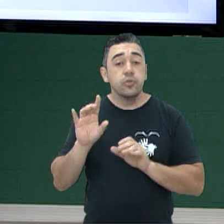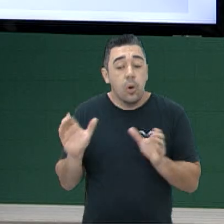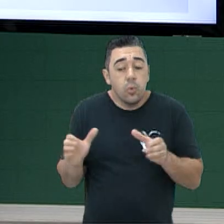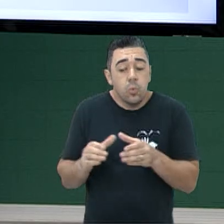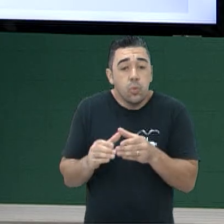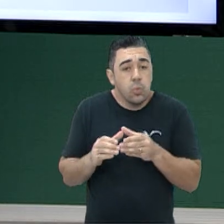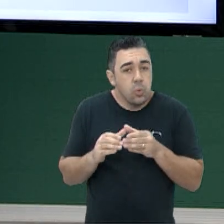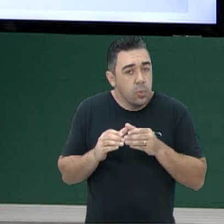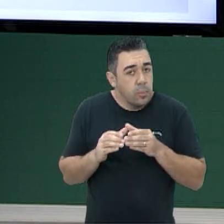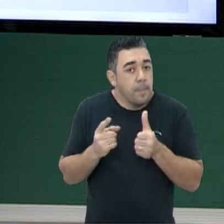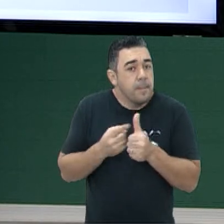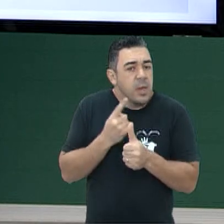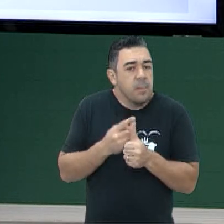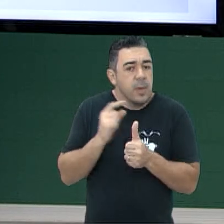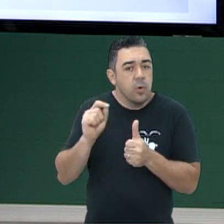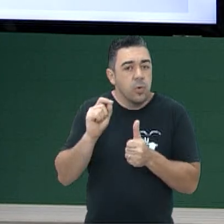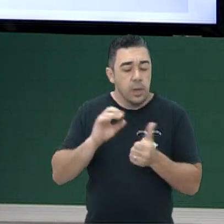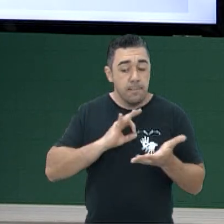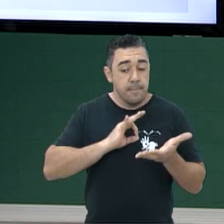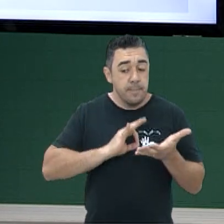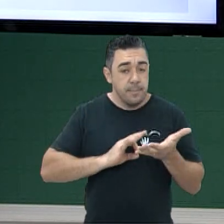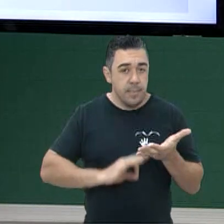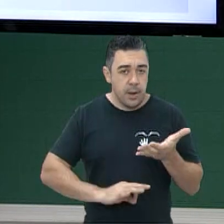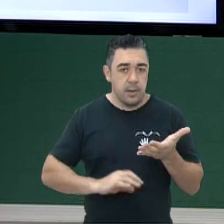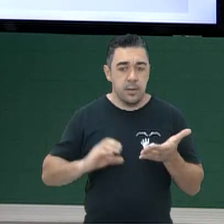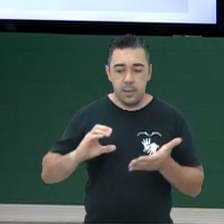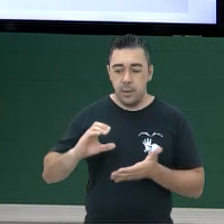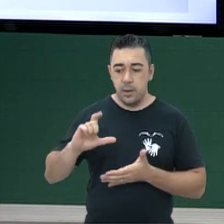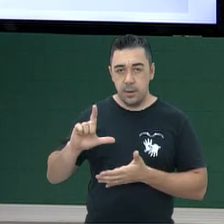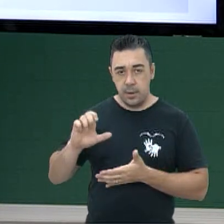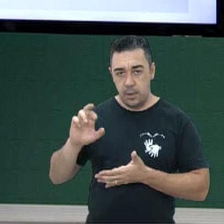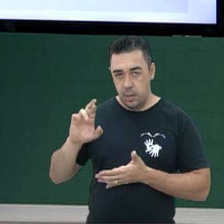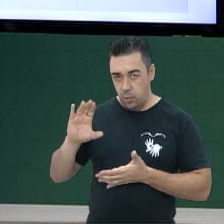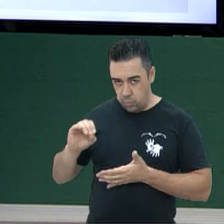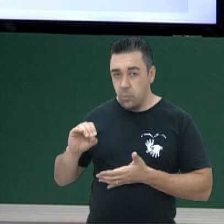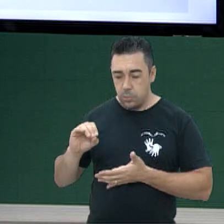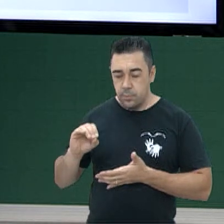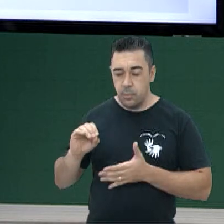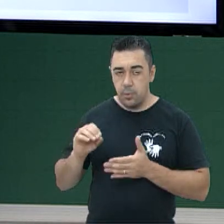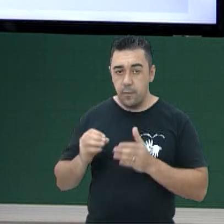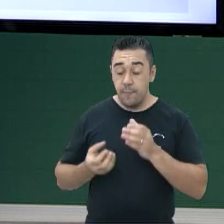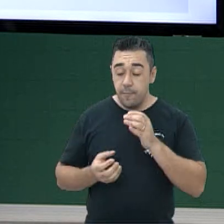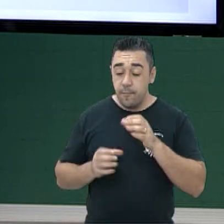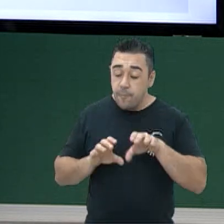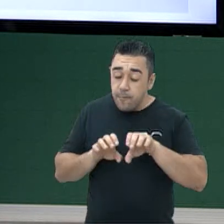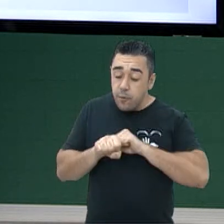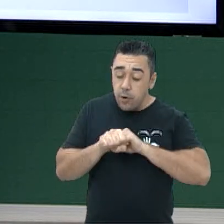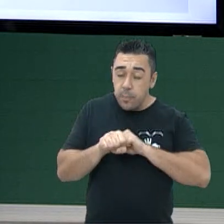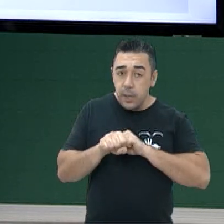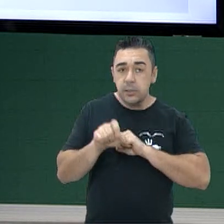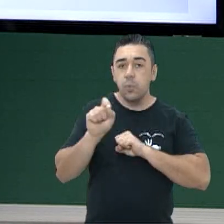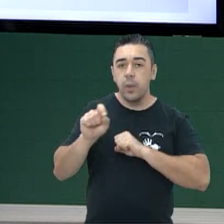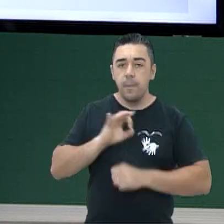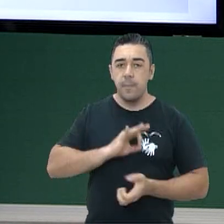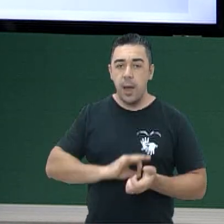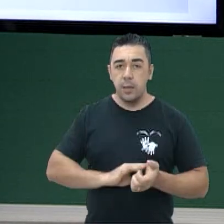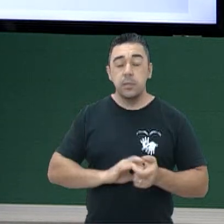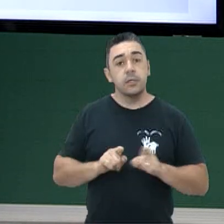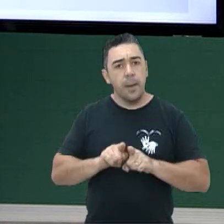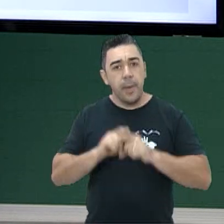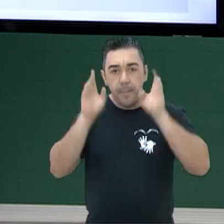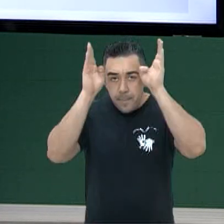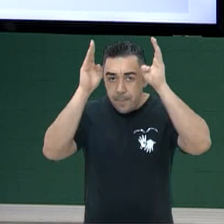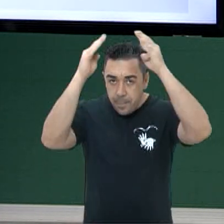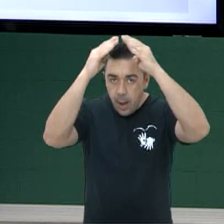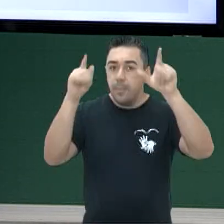restrito, primeiramente aos clérigos, porque era uma ideia da igreja dar uma formação superior, principalmente para o alto clero, porque inclusive